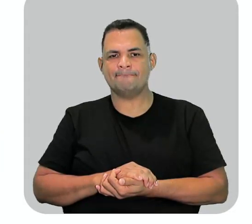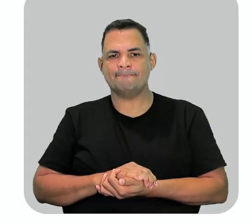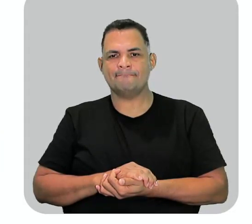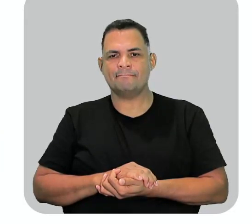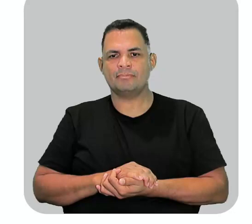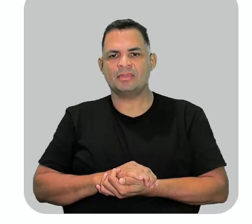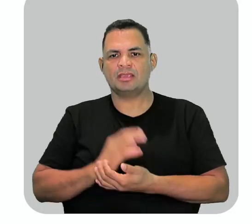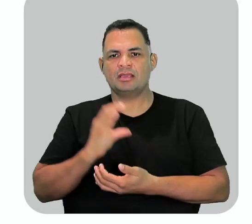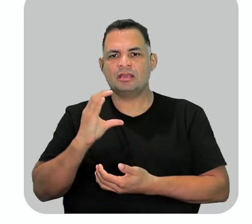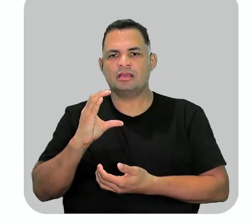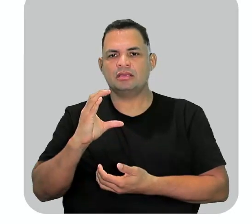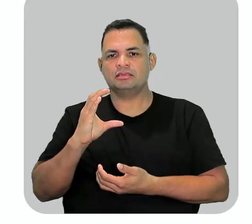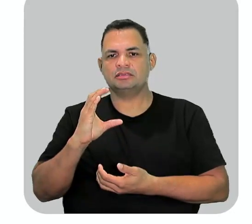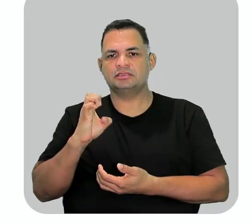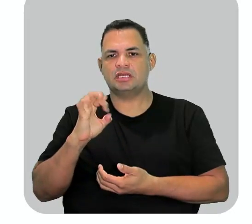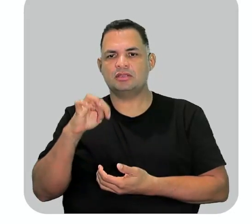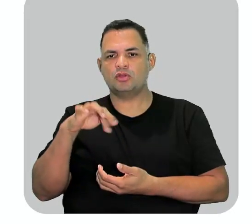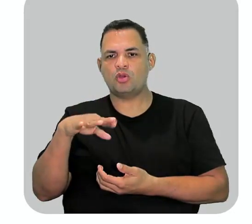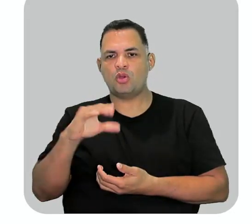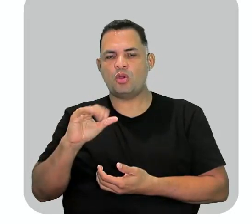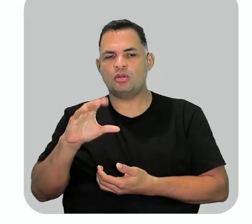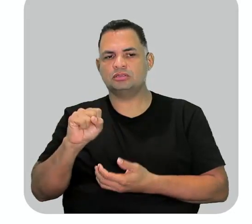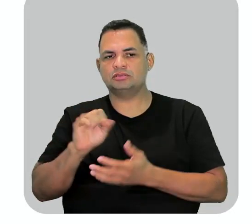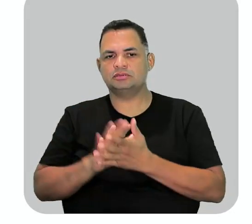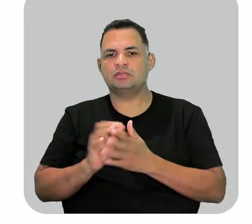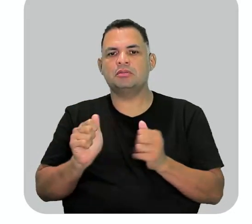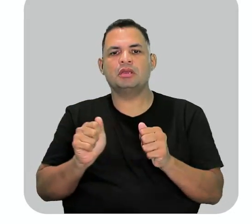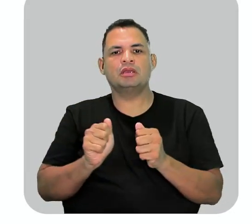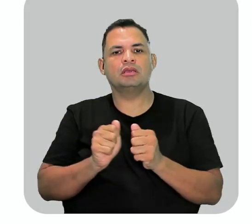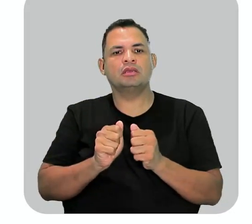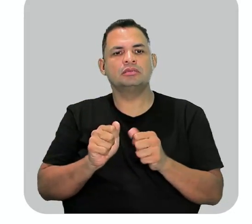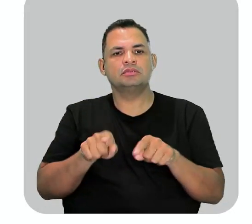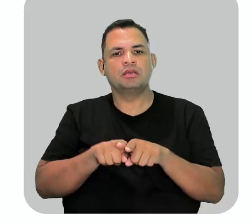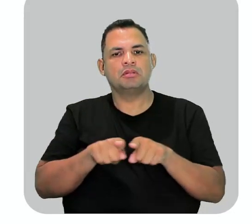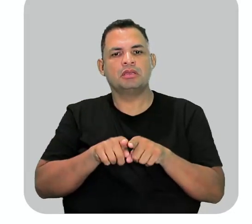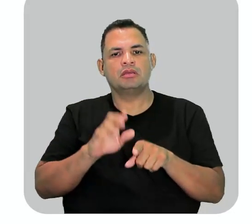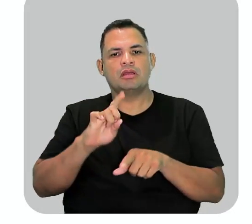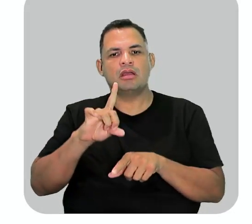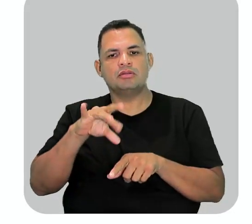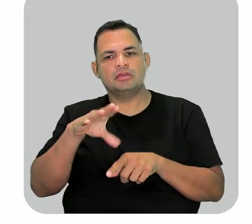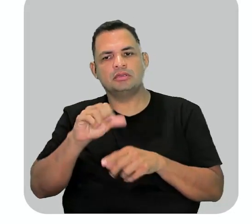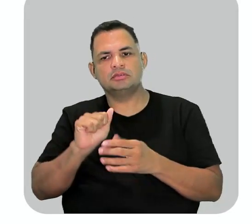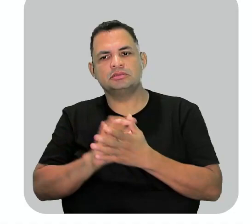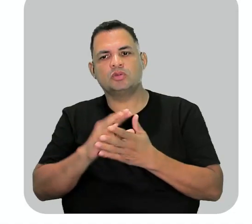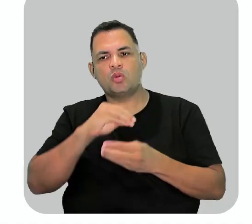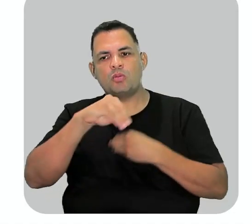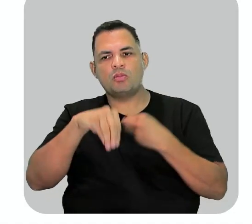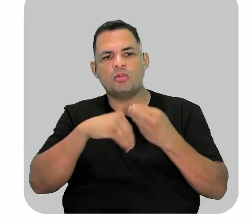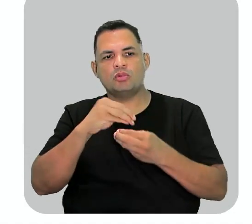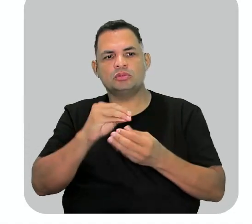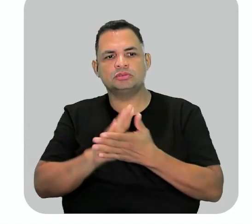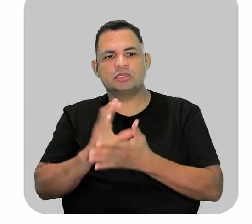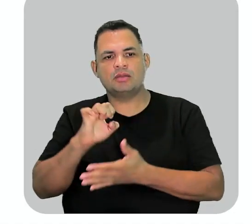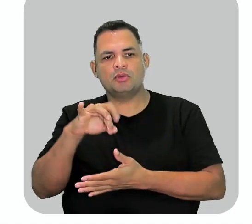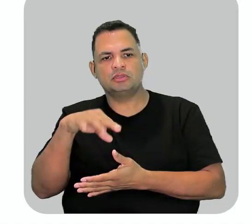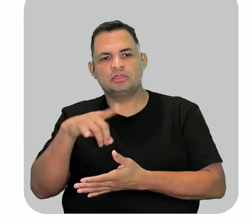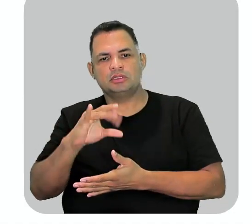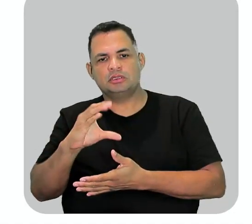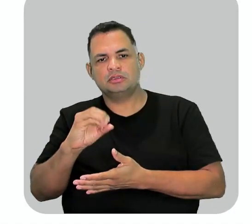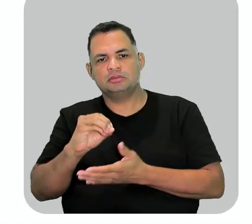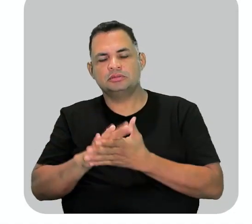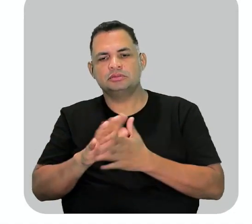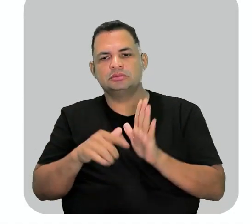Já as cetonas, assim como os aldeídos, elas também são compostos carbonílicos que apresentam